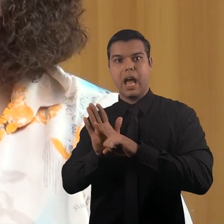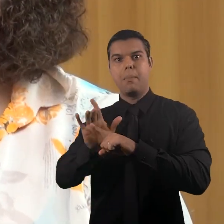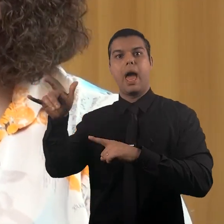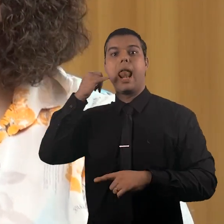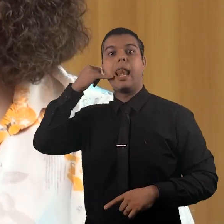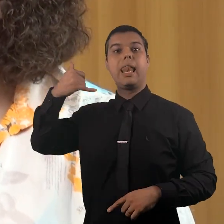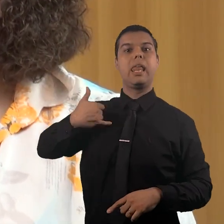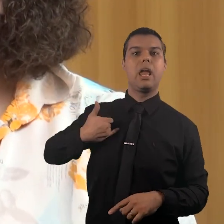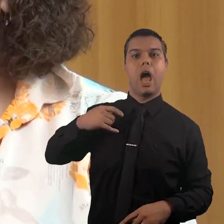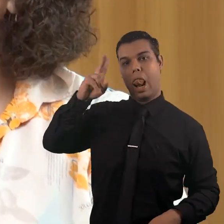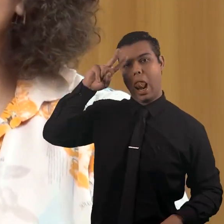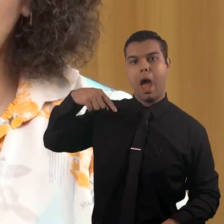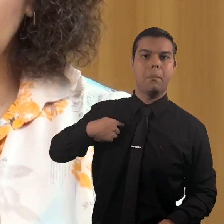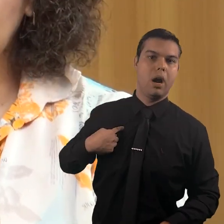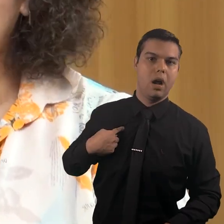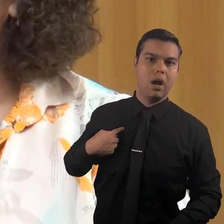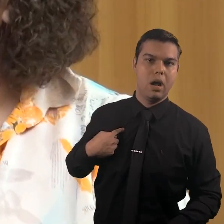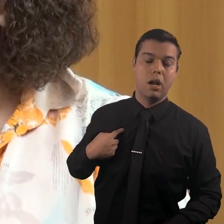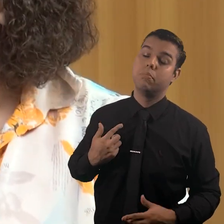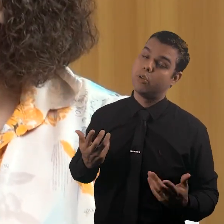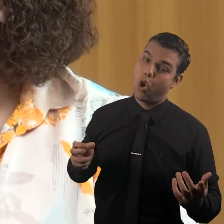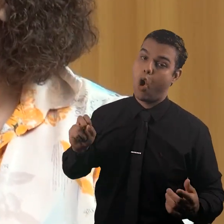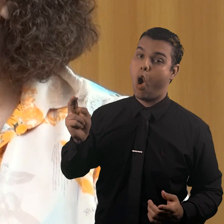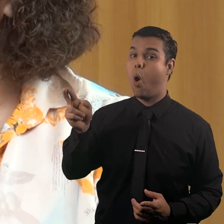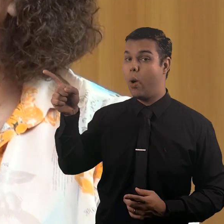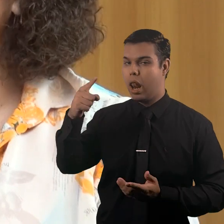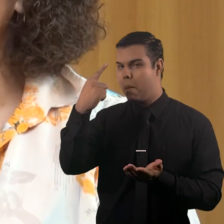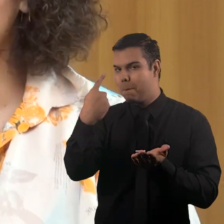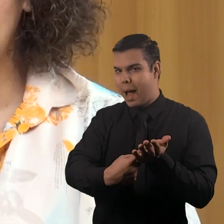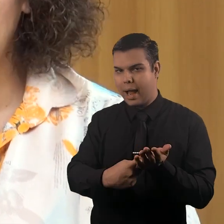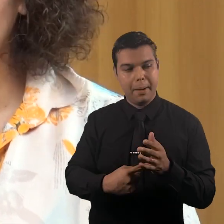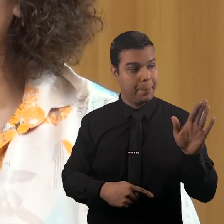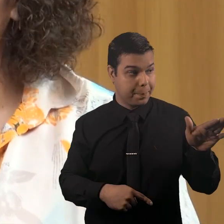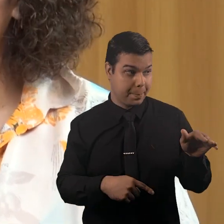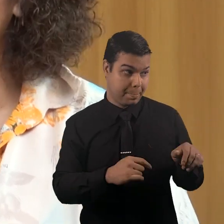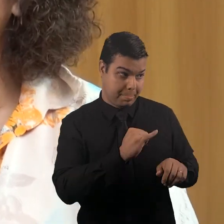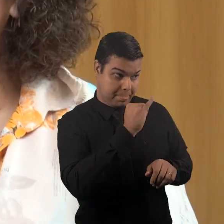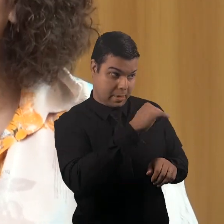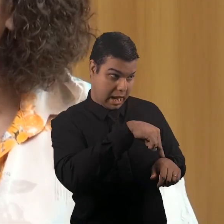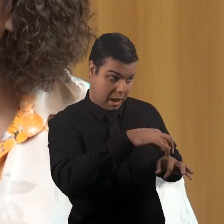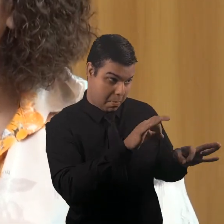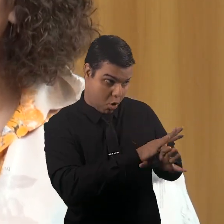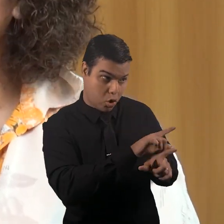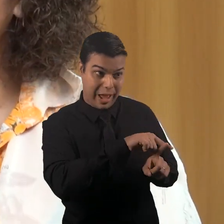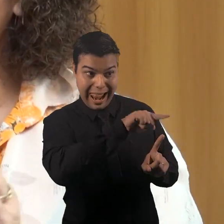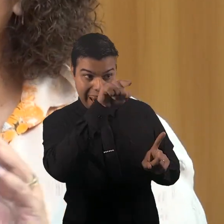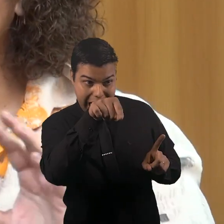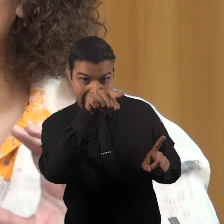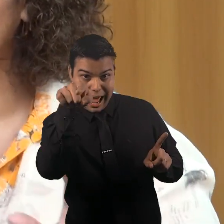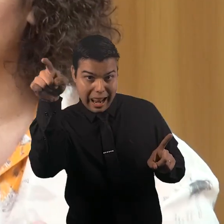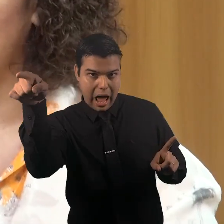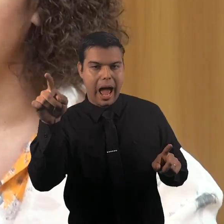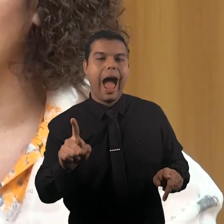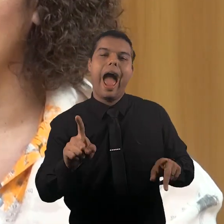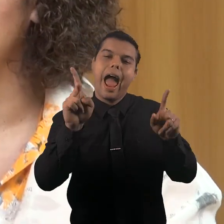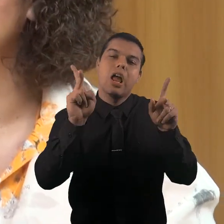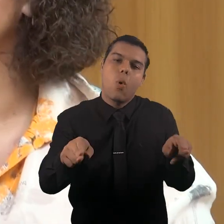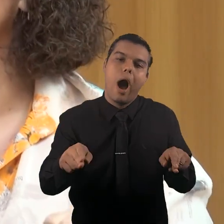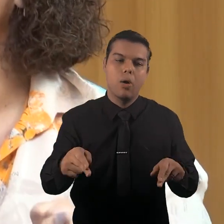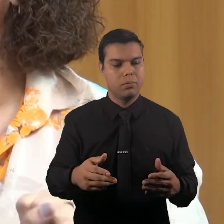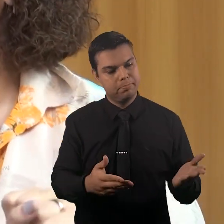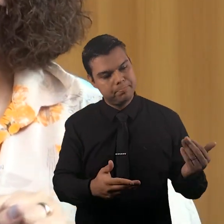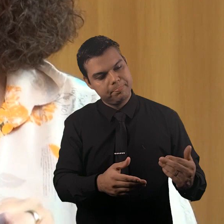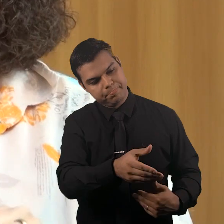vai te ligar para te lembrar. Ou então alguém vai marcar para você e dizer assim, olha, você depois daqui, você tem que ir ali. Então, é alguém que vai pegar